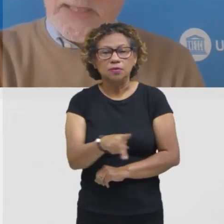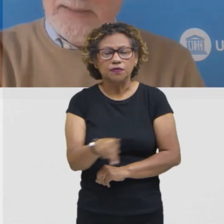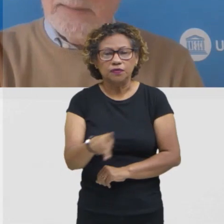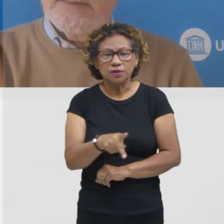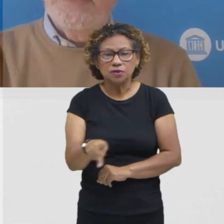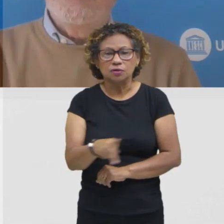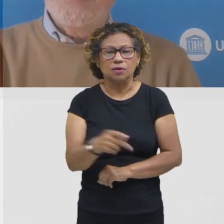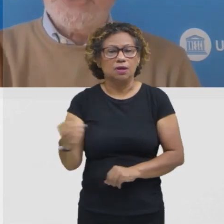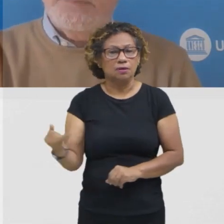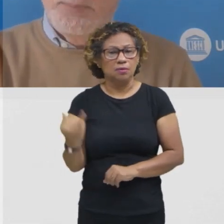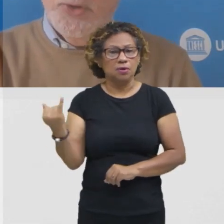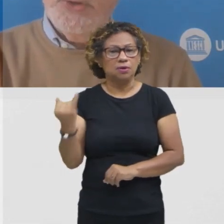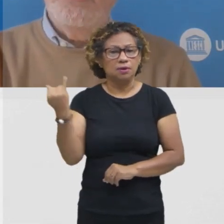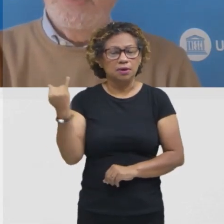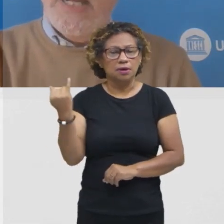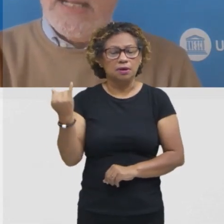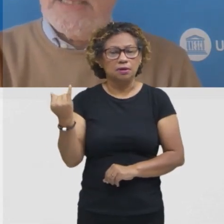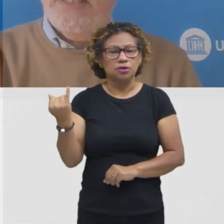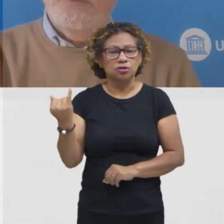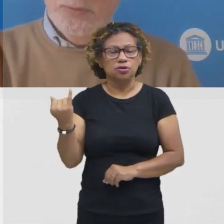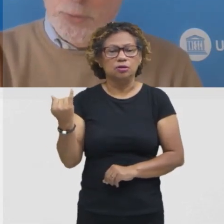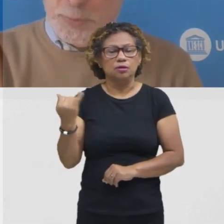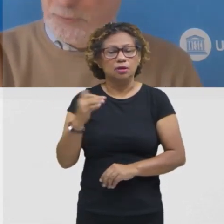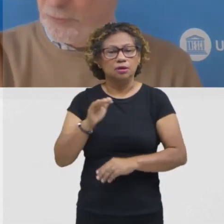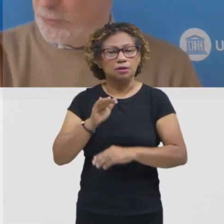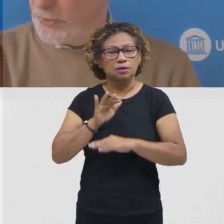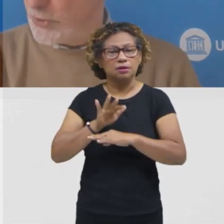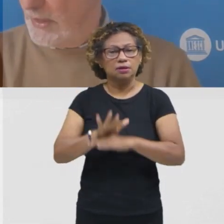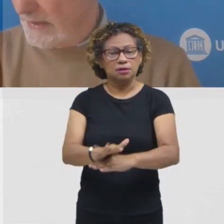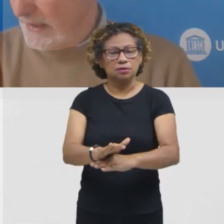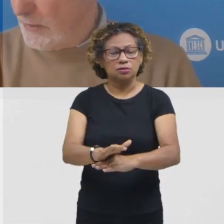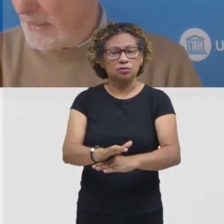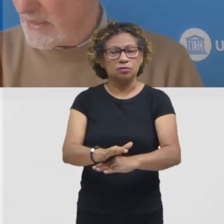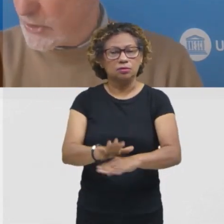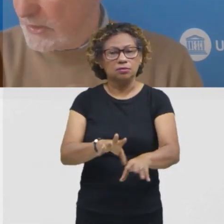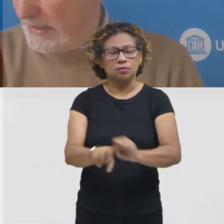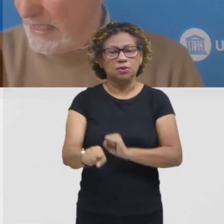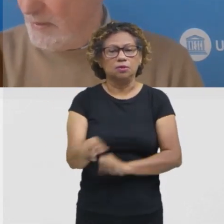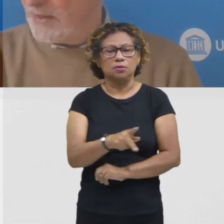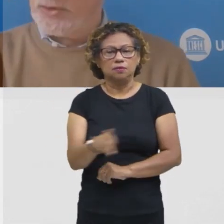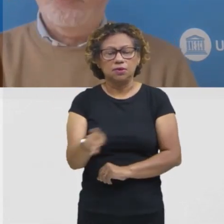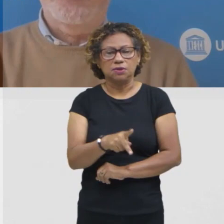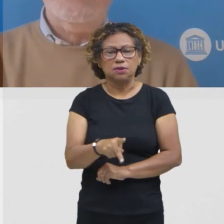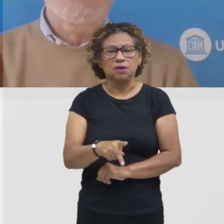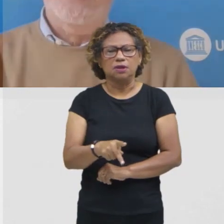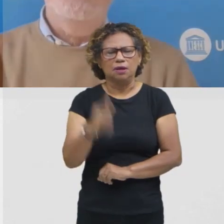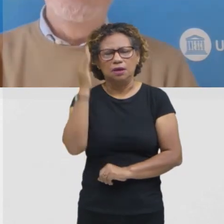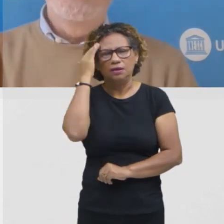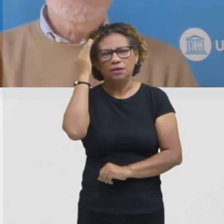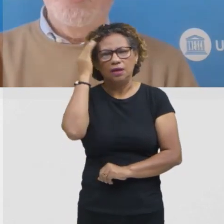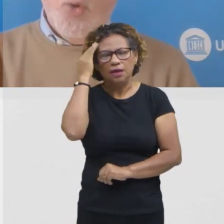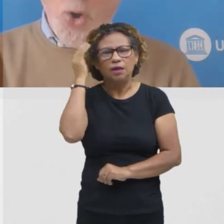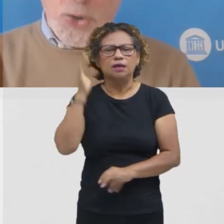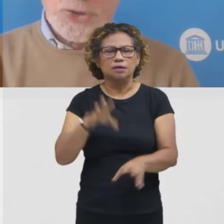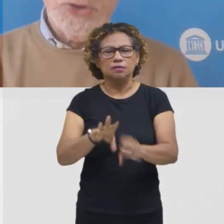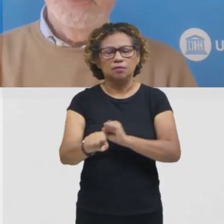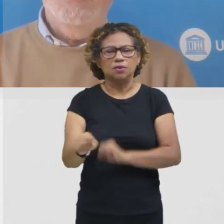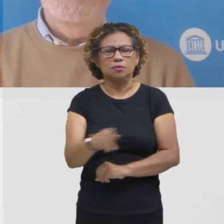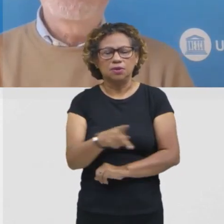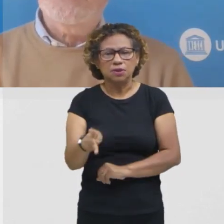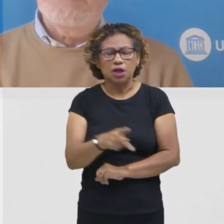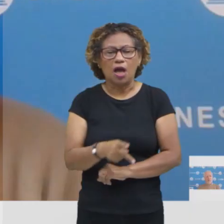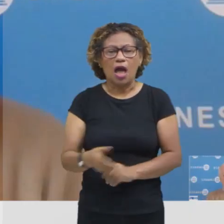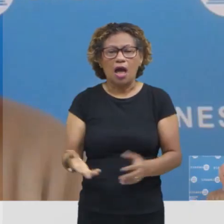papel importante neste apoio à ação dos professores. Creio que essas dinâmicas de formação são